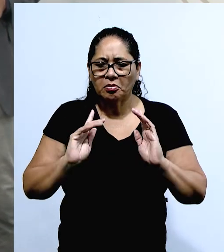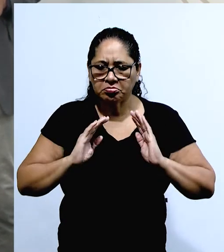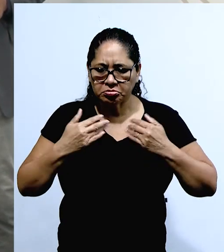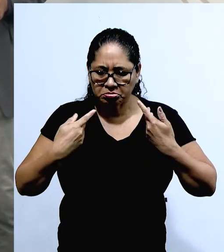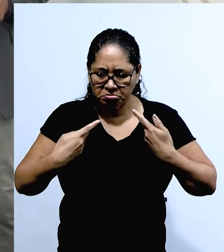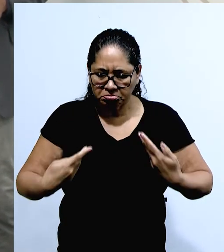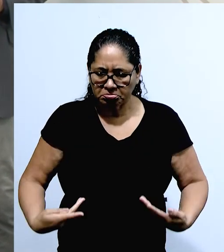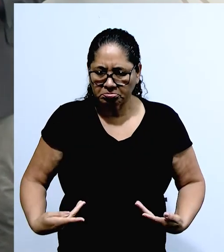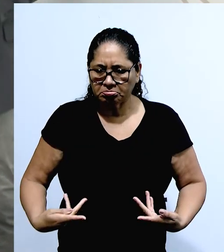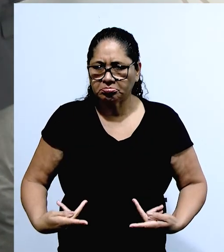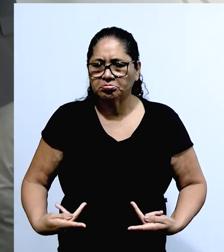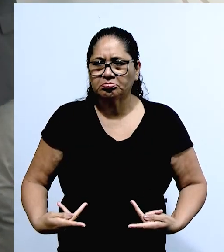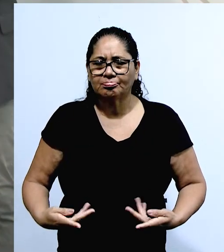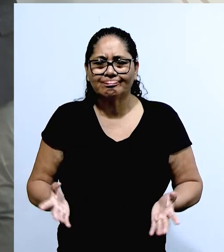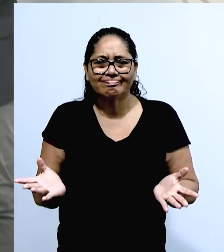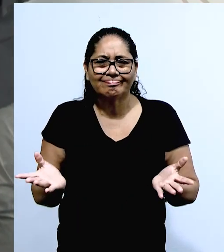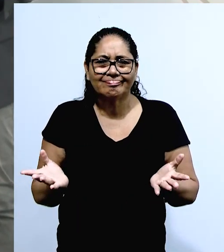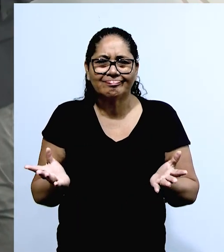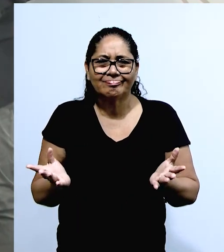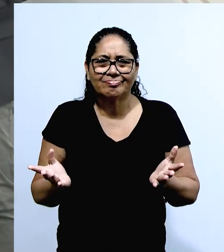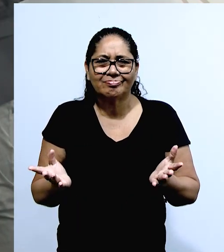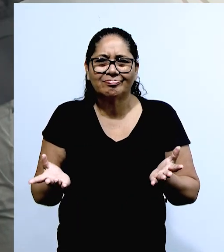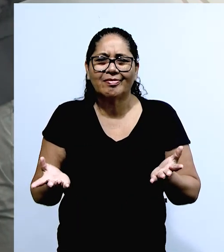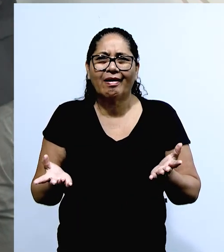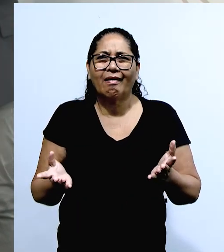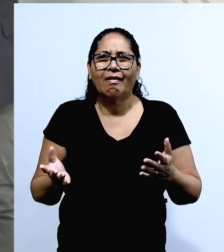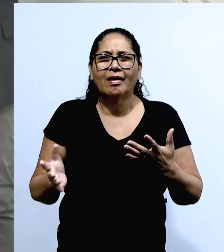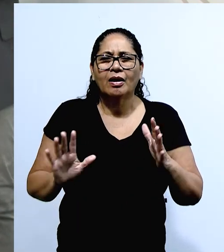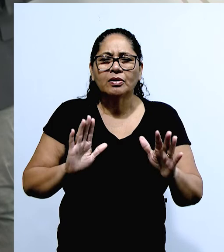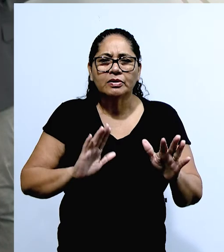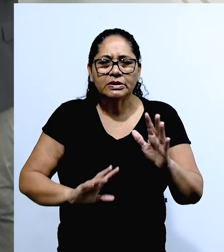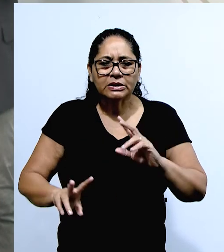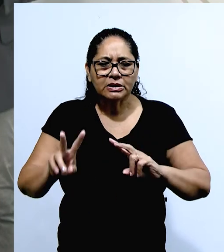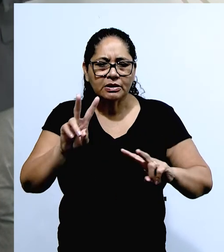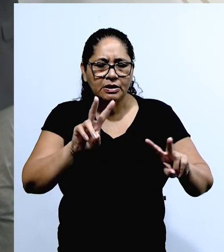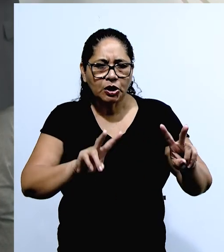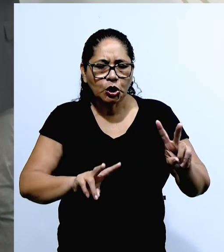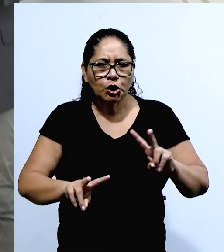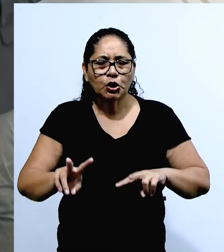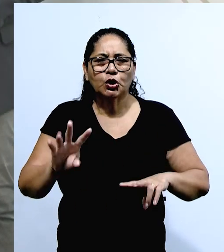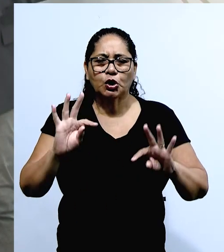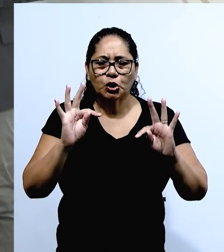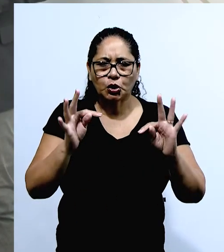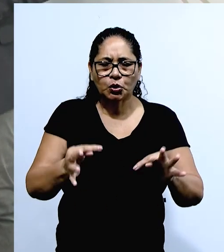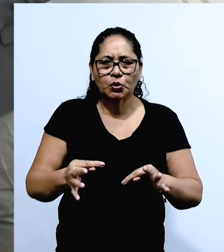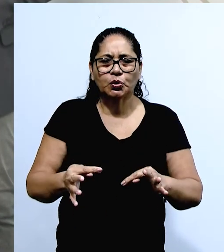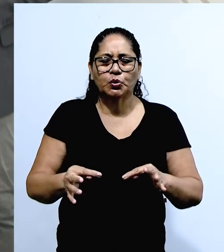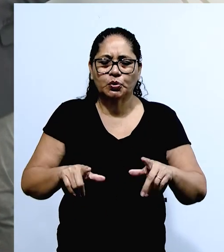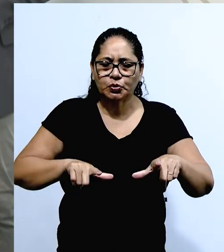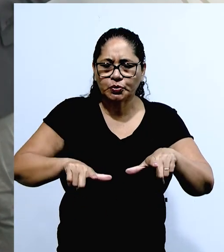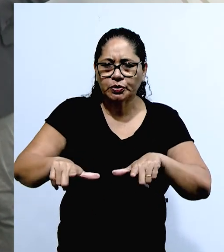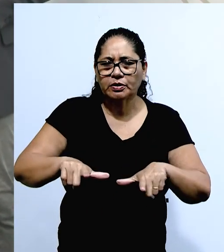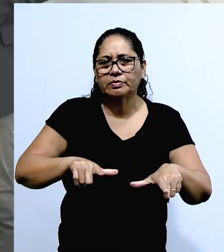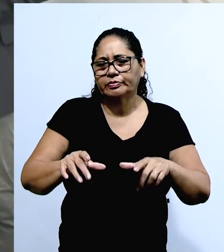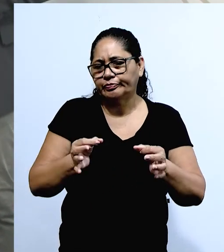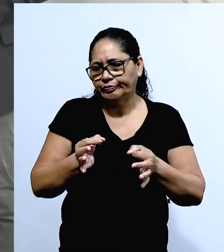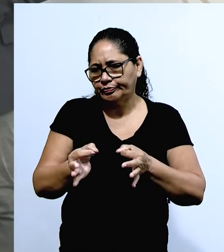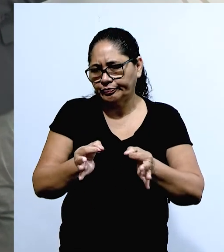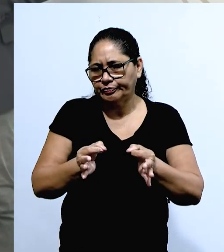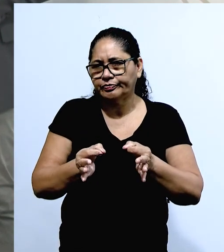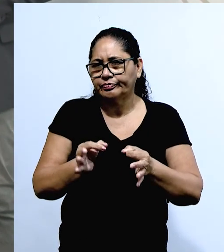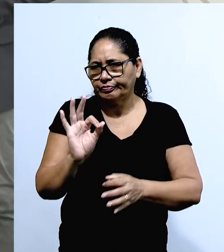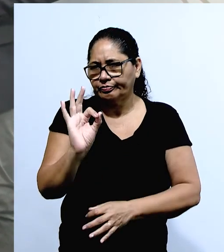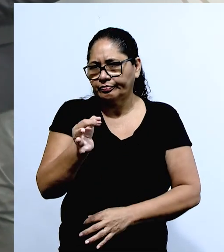cultura daquela organização, que ela traga esses elementos aqui de uma maneira visível para todos os servidores dessa